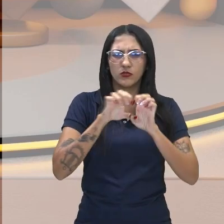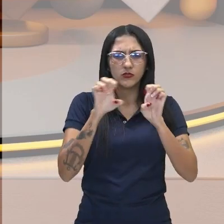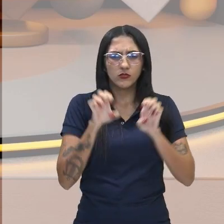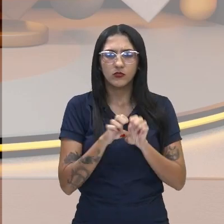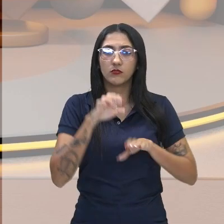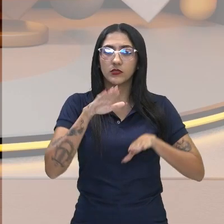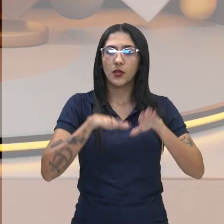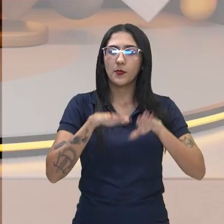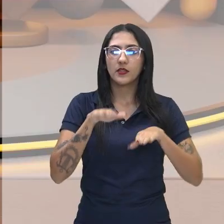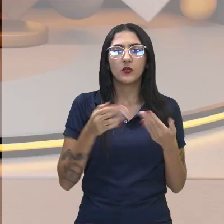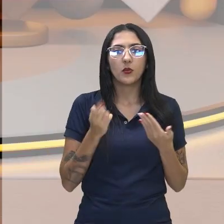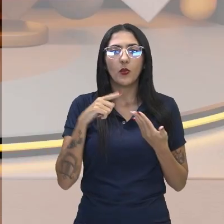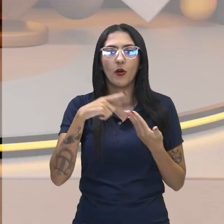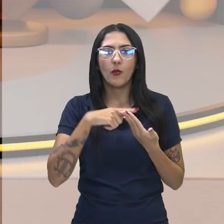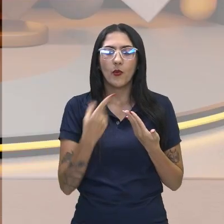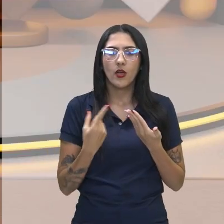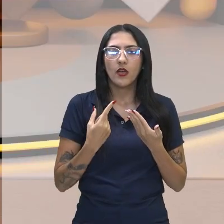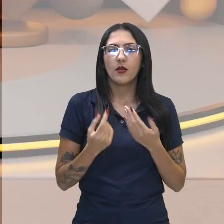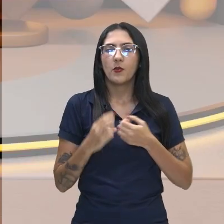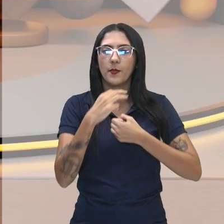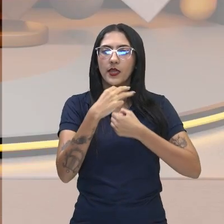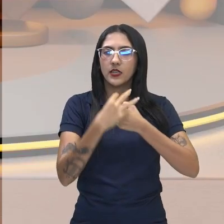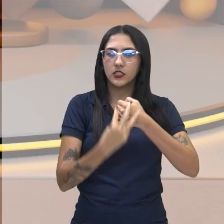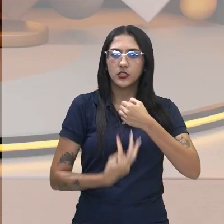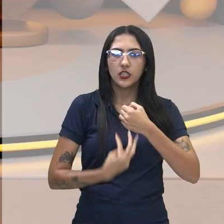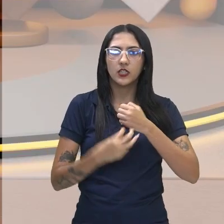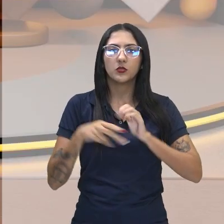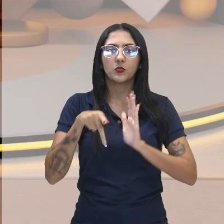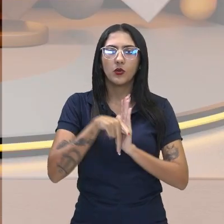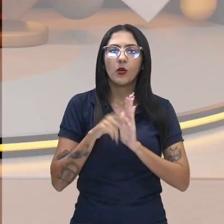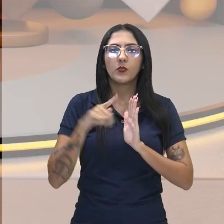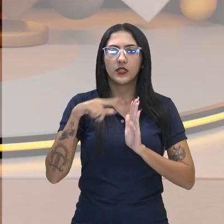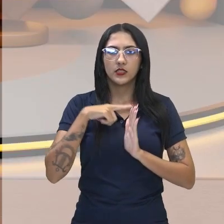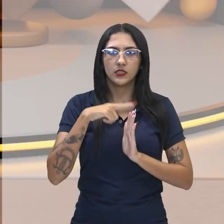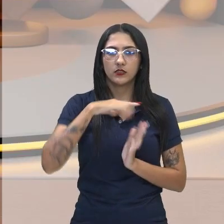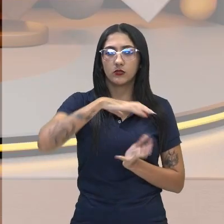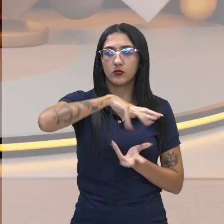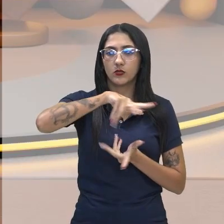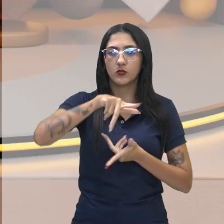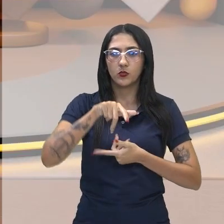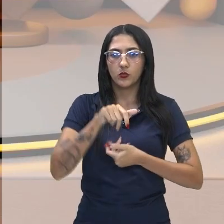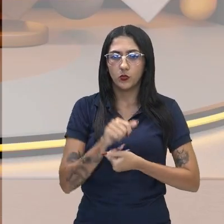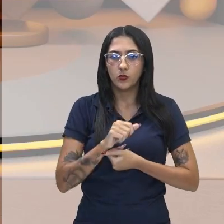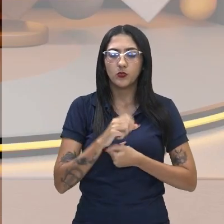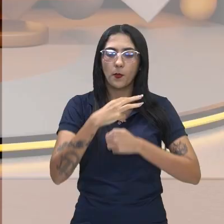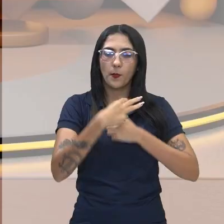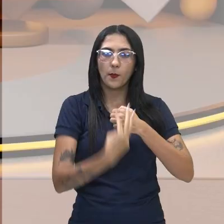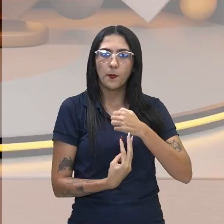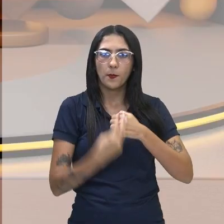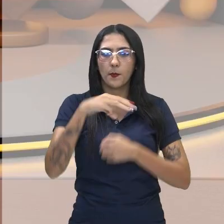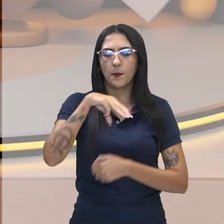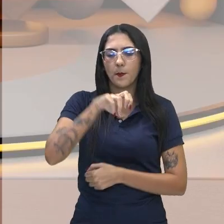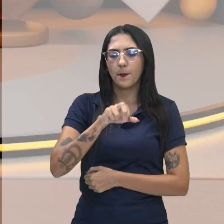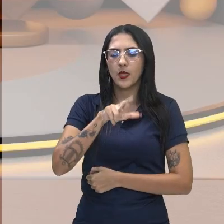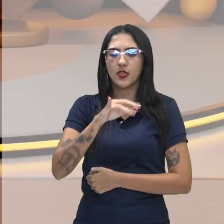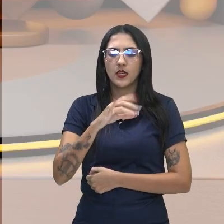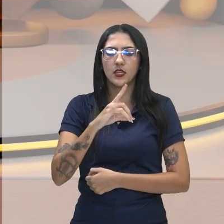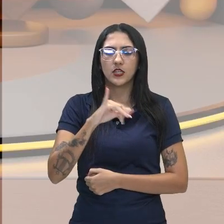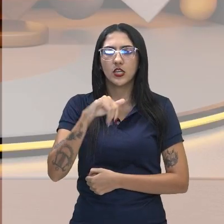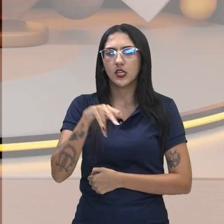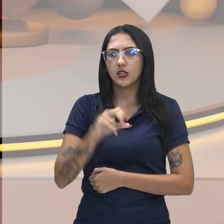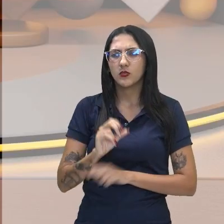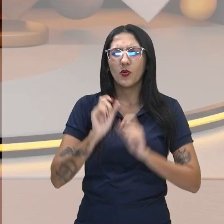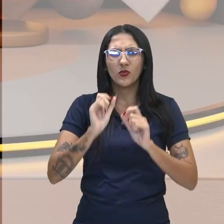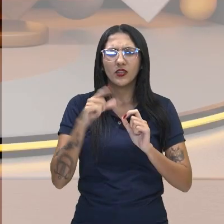acordo com os meridianos que circundam aí a Terra, Nós temos aí essas linhas imaginárias que